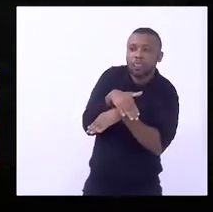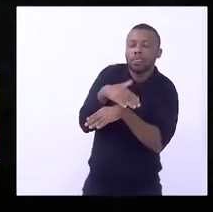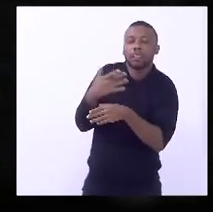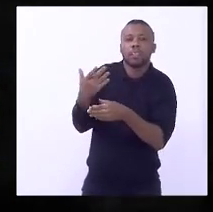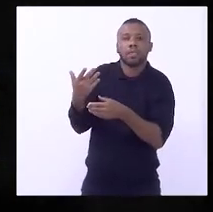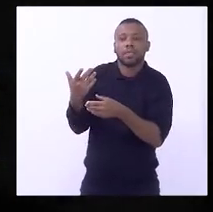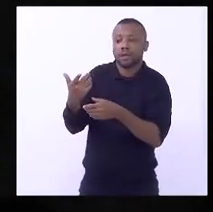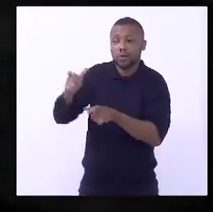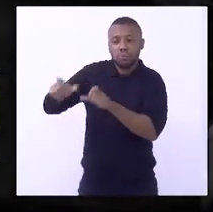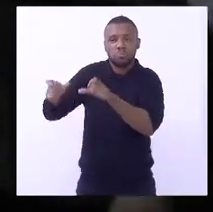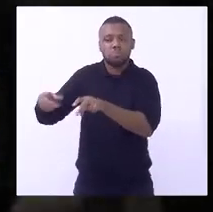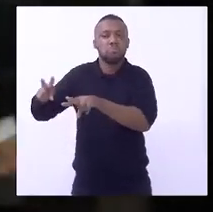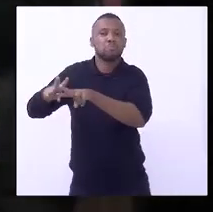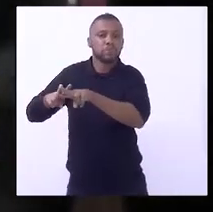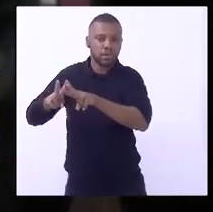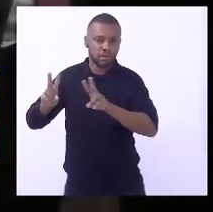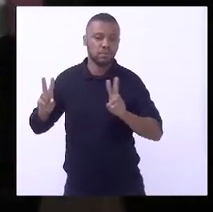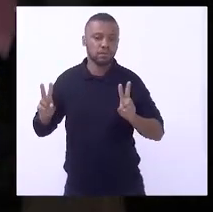internos.